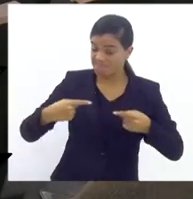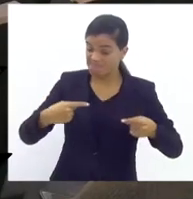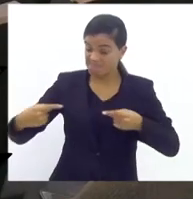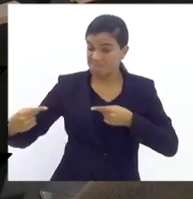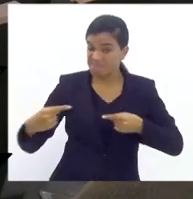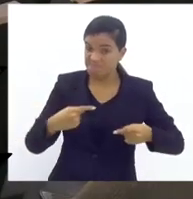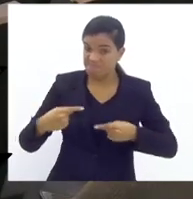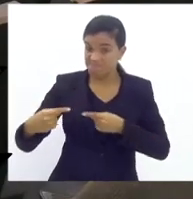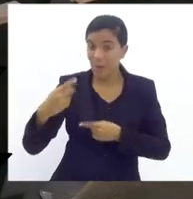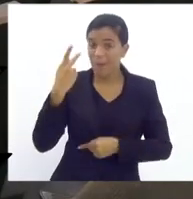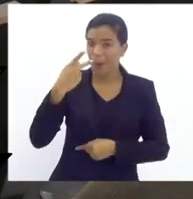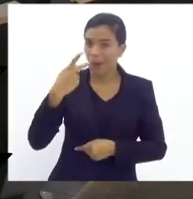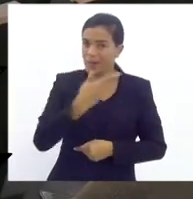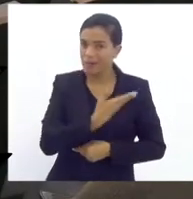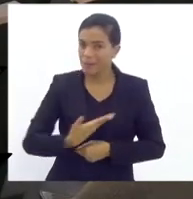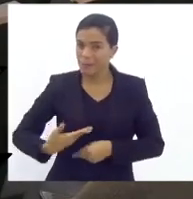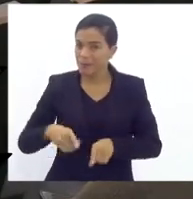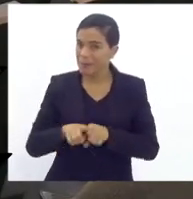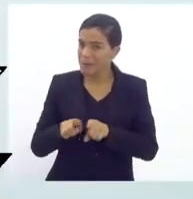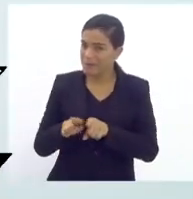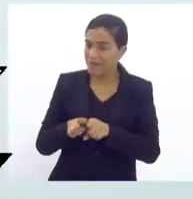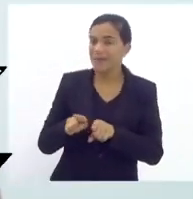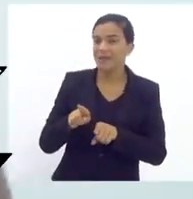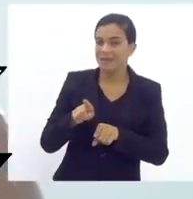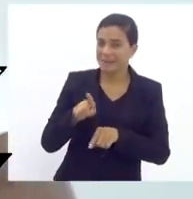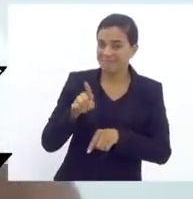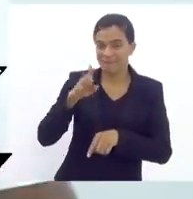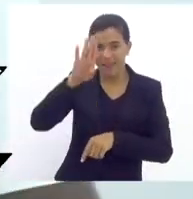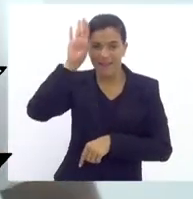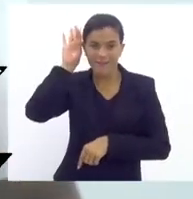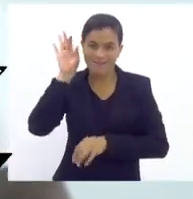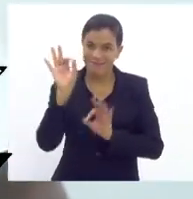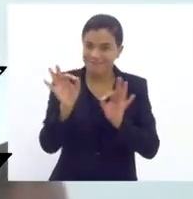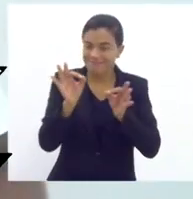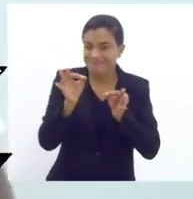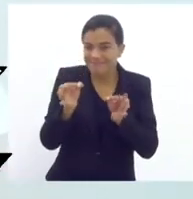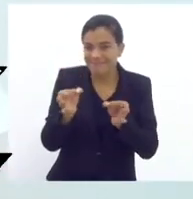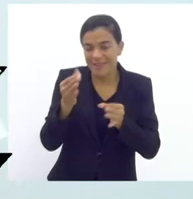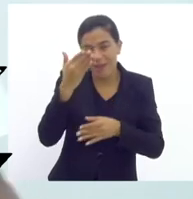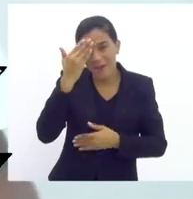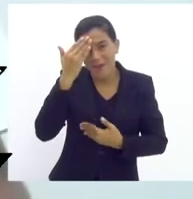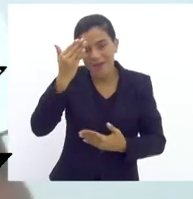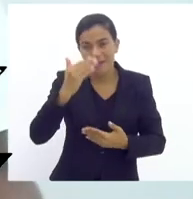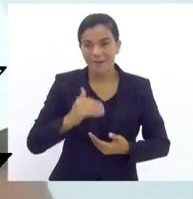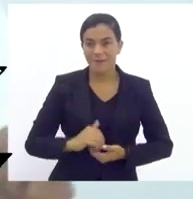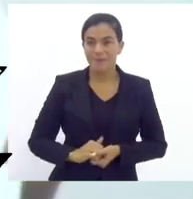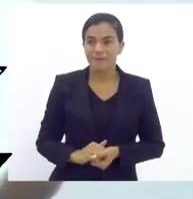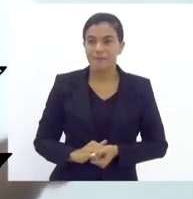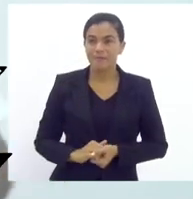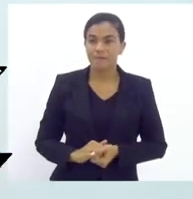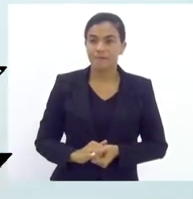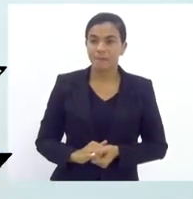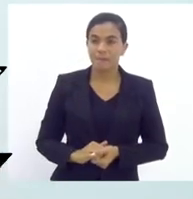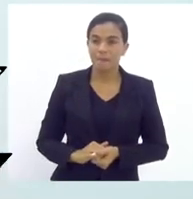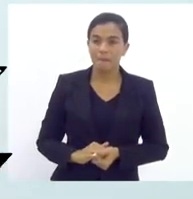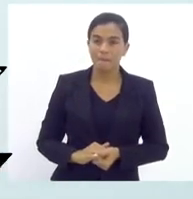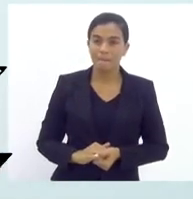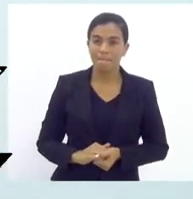pública academia todos os espaços Muito obrigado hein pela saudação aqui é